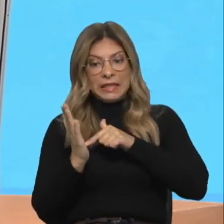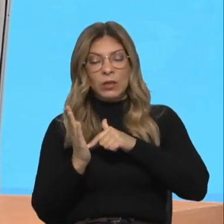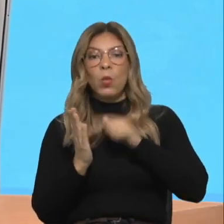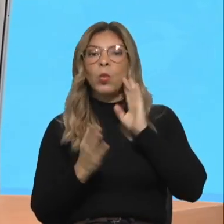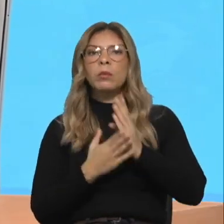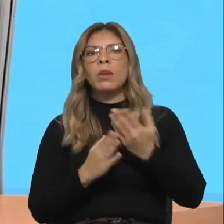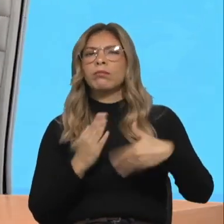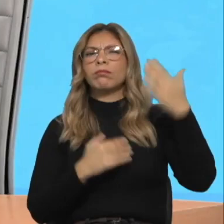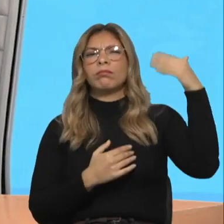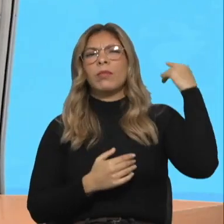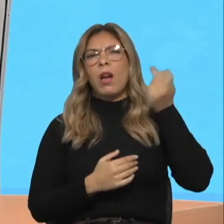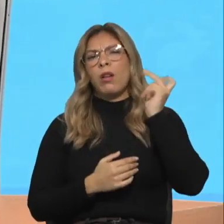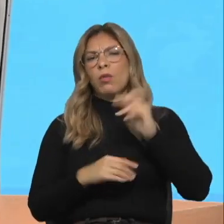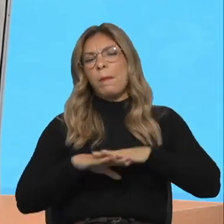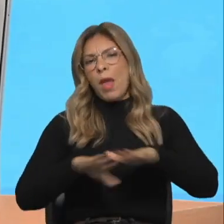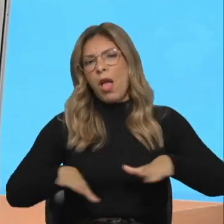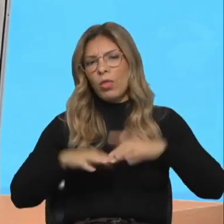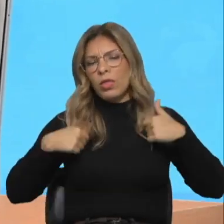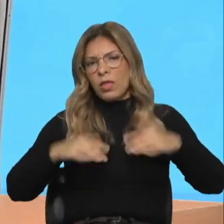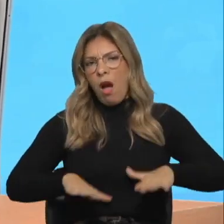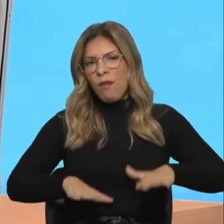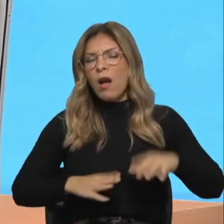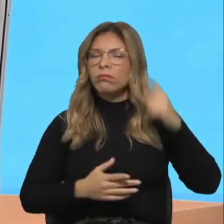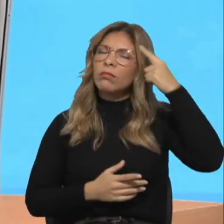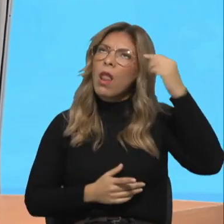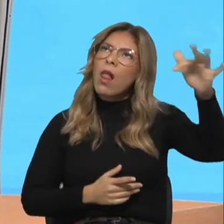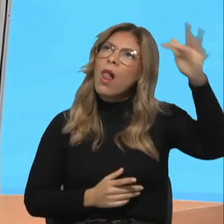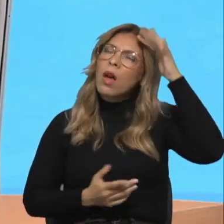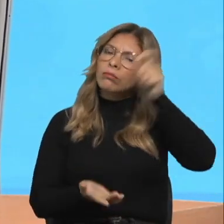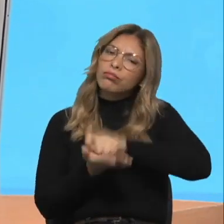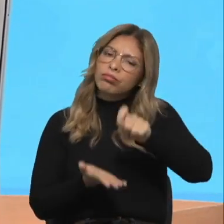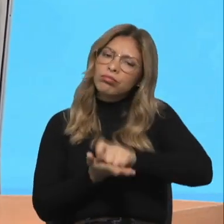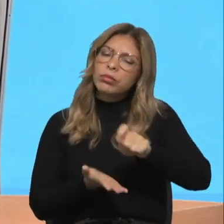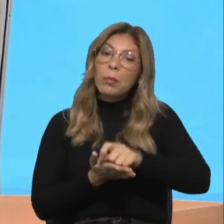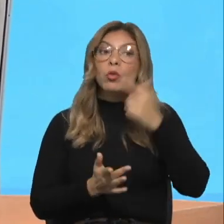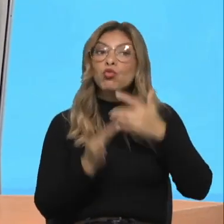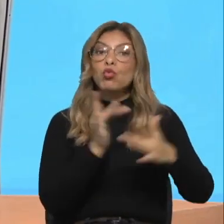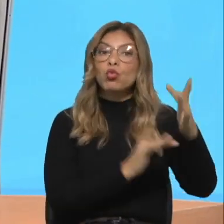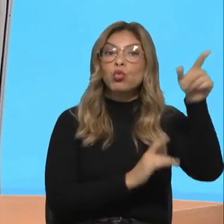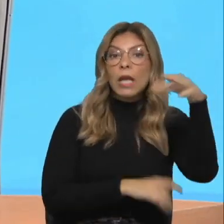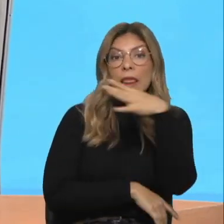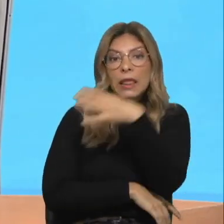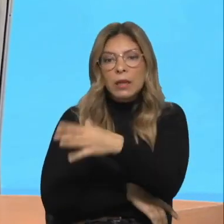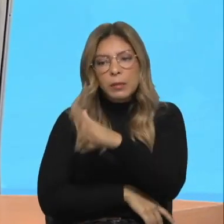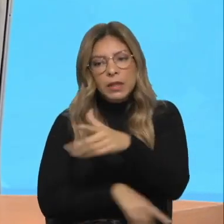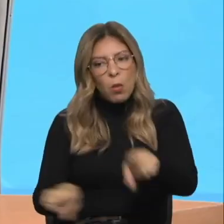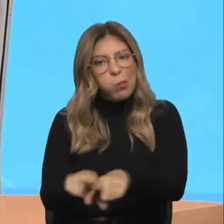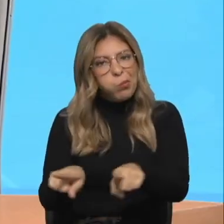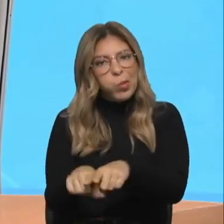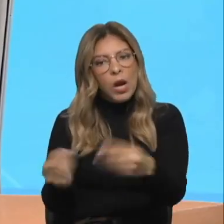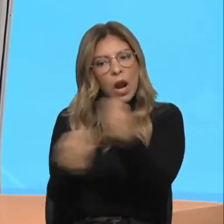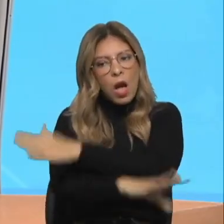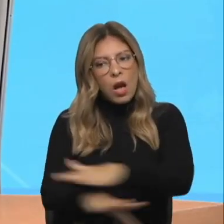praia, não há muitos anos, mas a percepção, quando Jesus diz é preciso fazer-se como crianças, parece-me que então